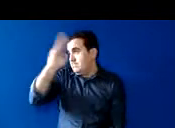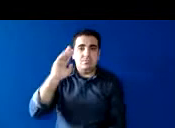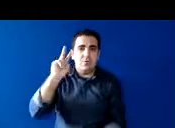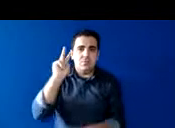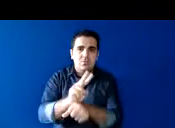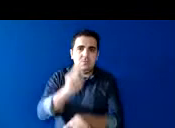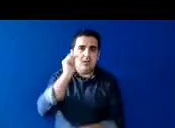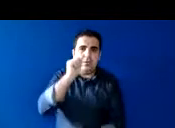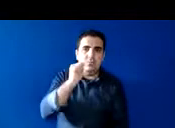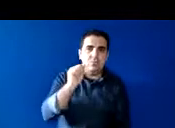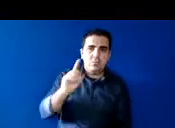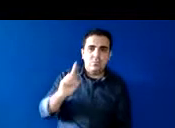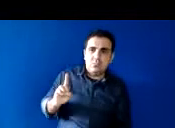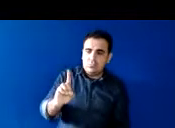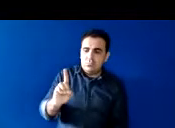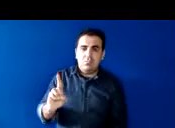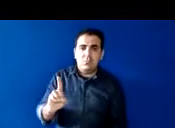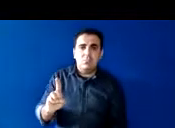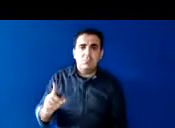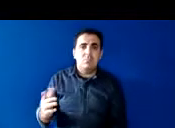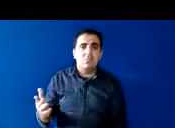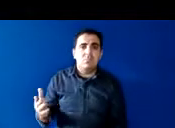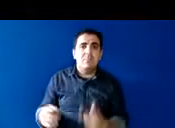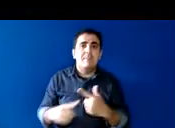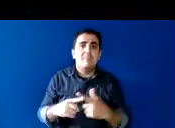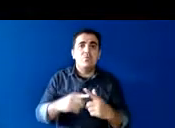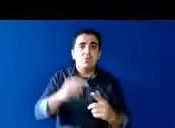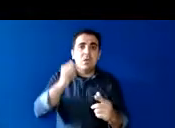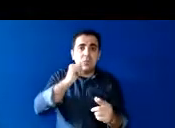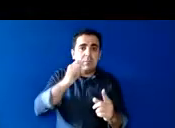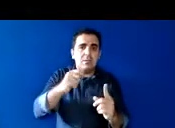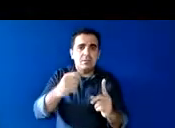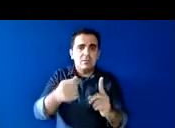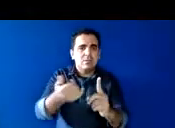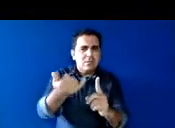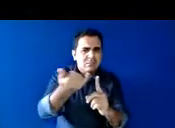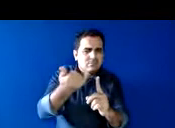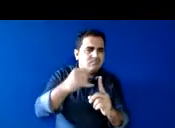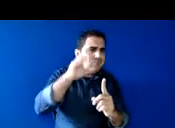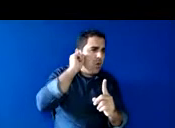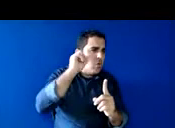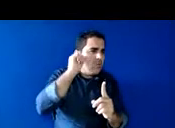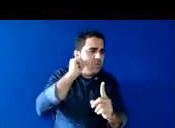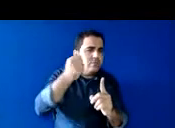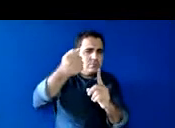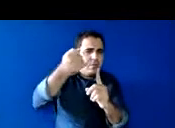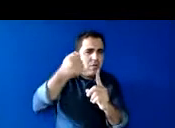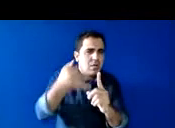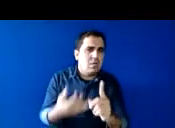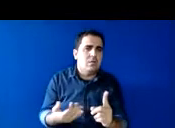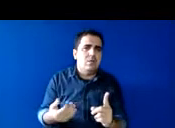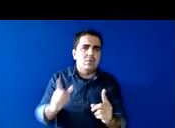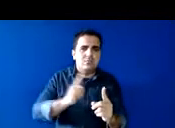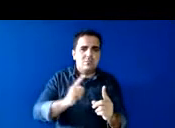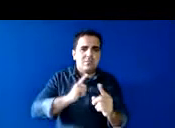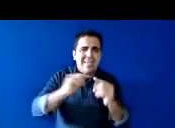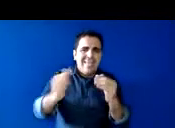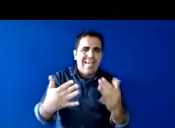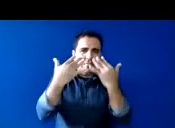mulheres, porque as mulheres precisam de cuidado, precisam ser ouvidas, precisam ter essa atenção a todo o